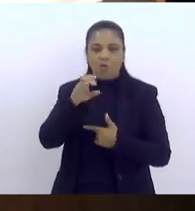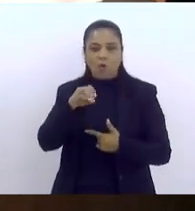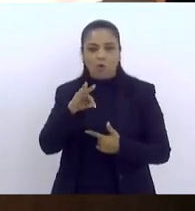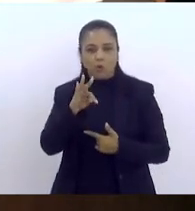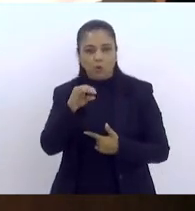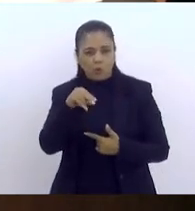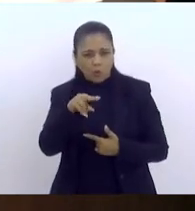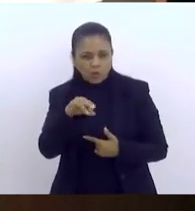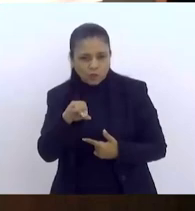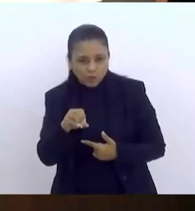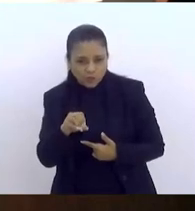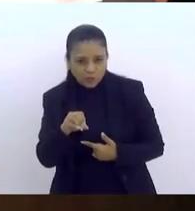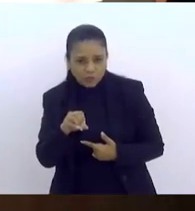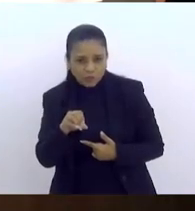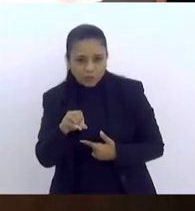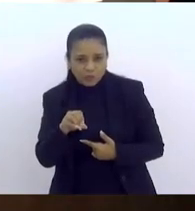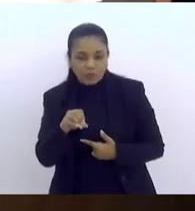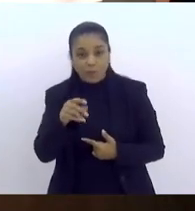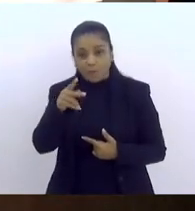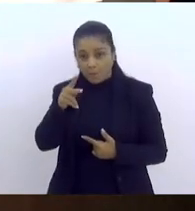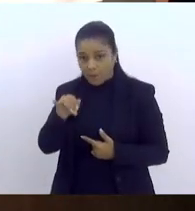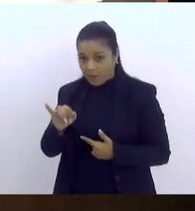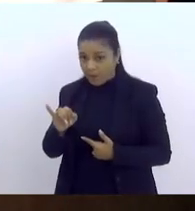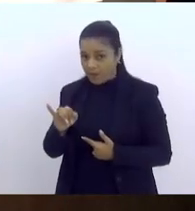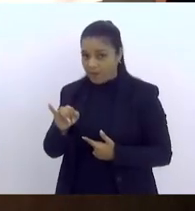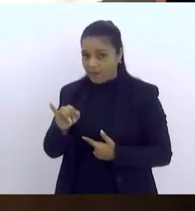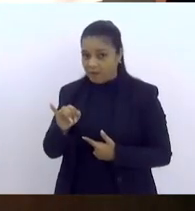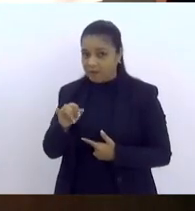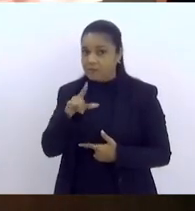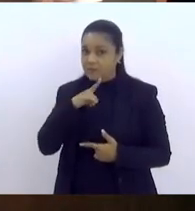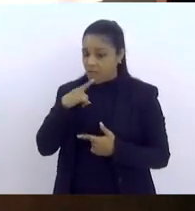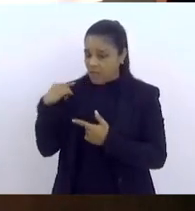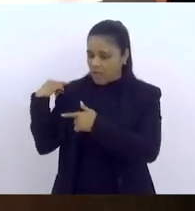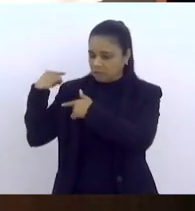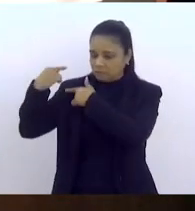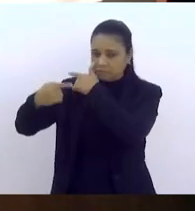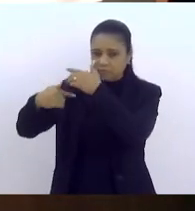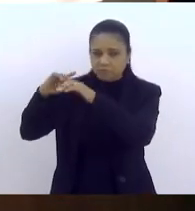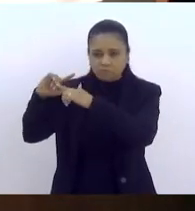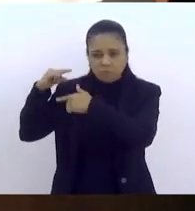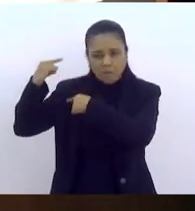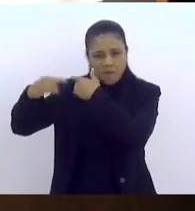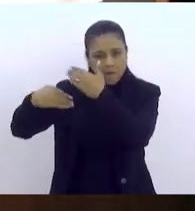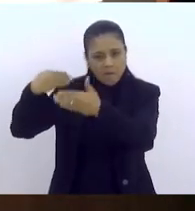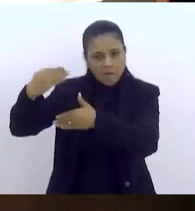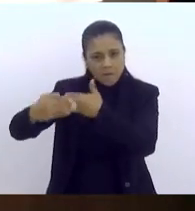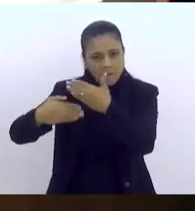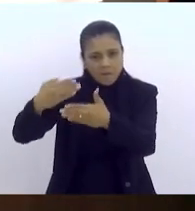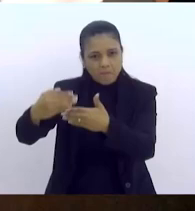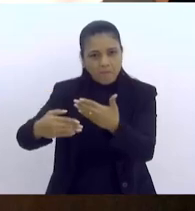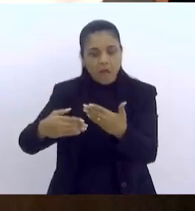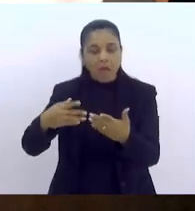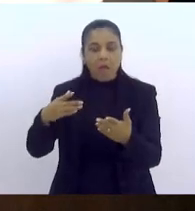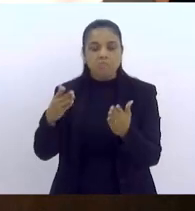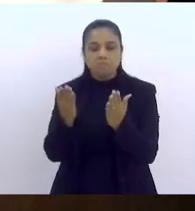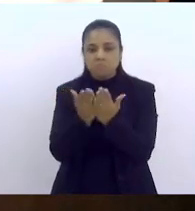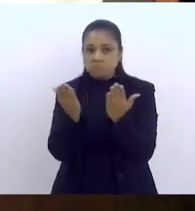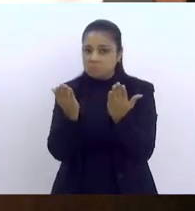Todos sabem que o deputado Ottoni Pai tem uma trajetória no meio evangélico, é pastor